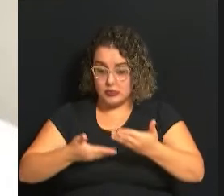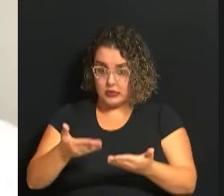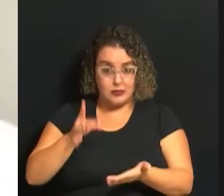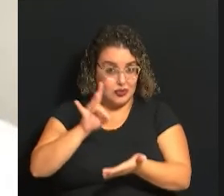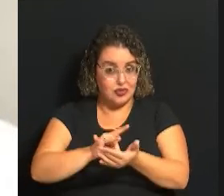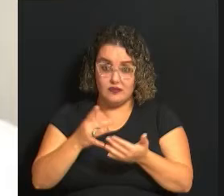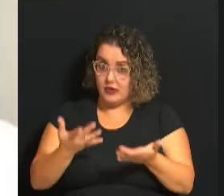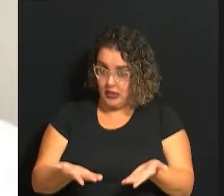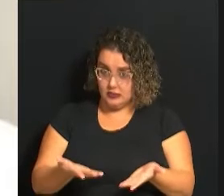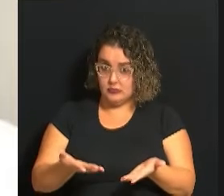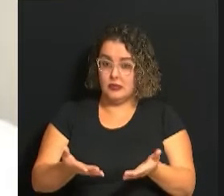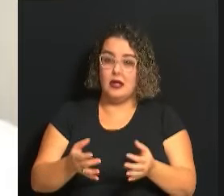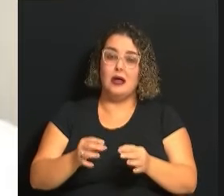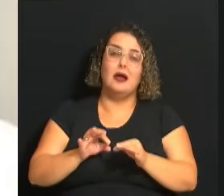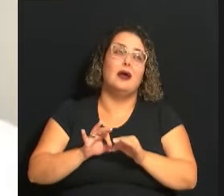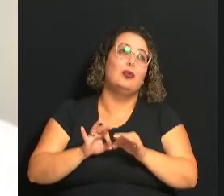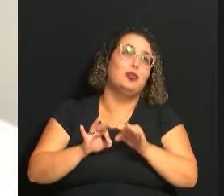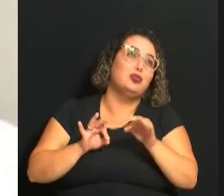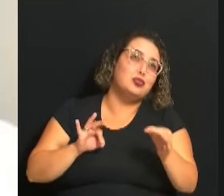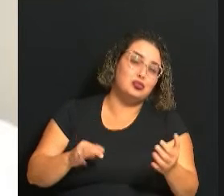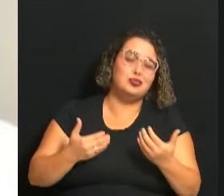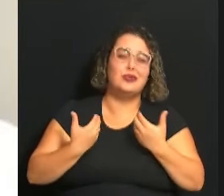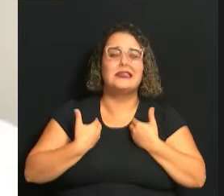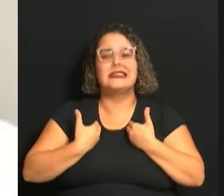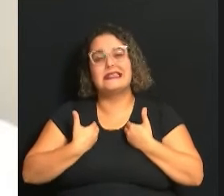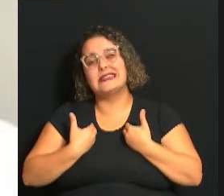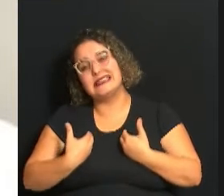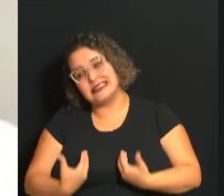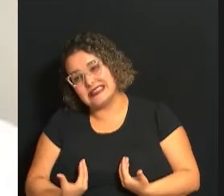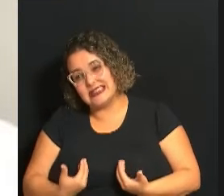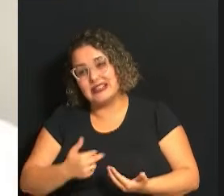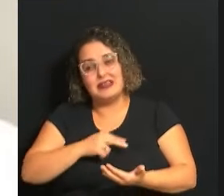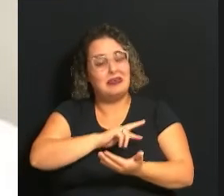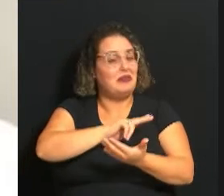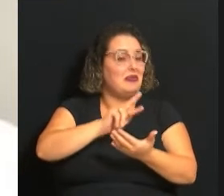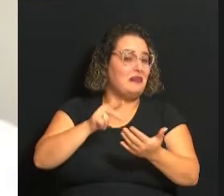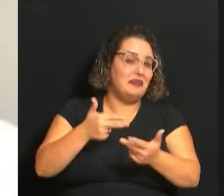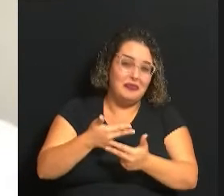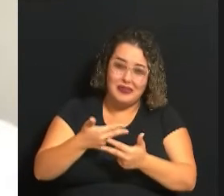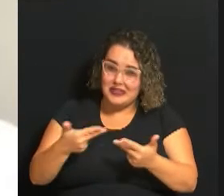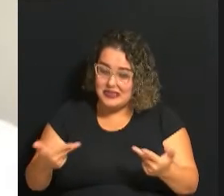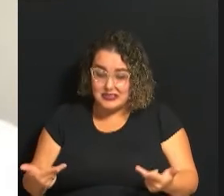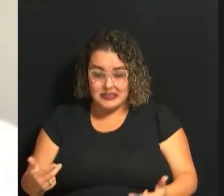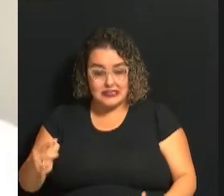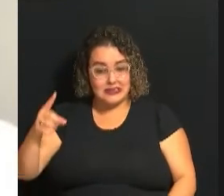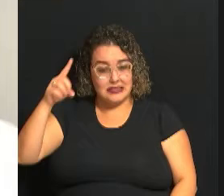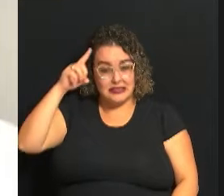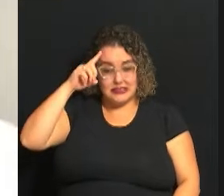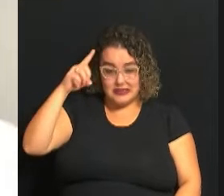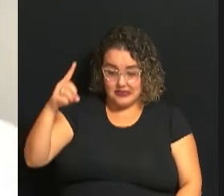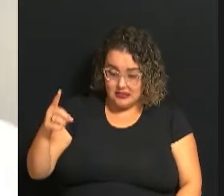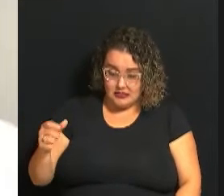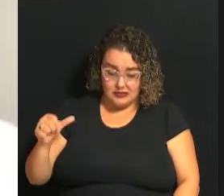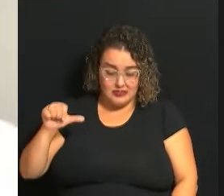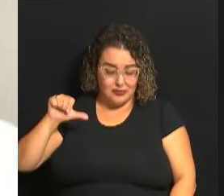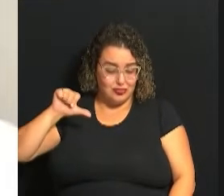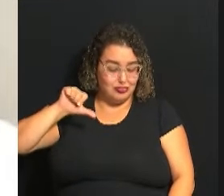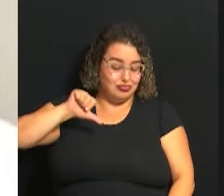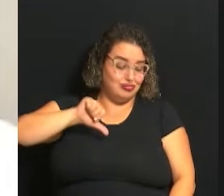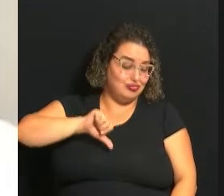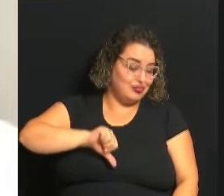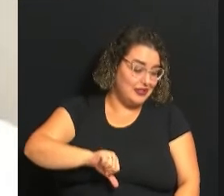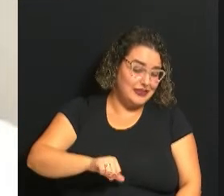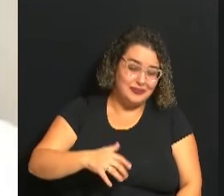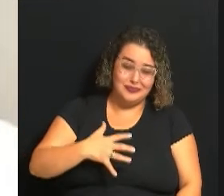um tratamento longo, é um tratamento cansativo, envolve muitas coisas. Teve dias de baixa, que eu, né, não estive bem, que eu